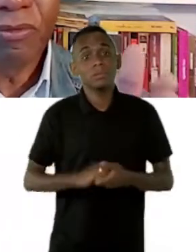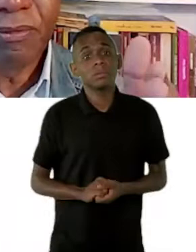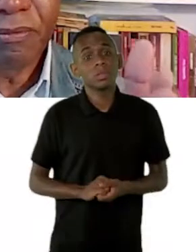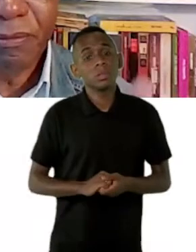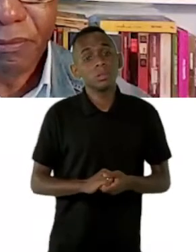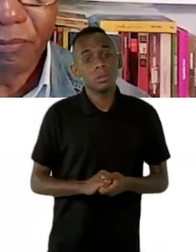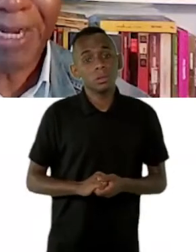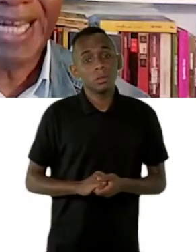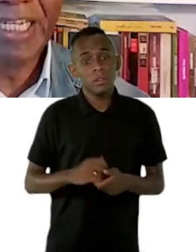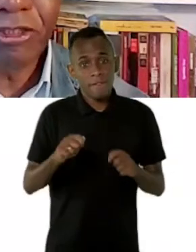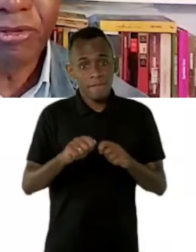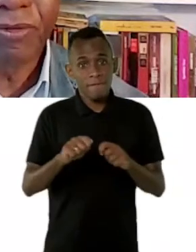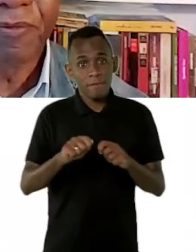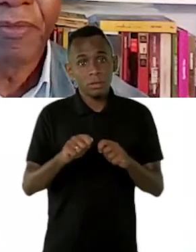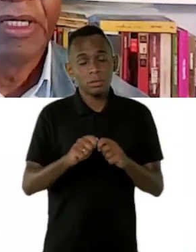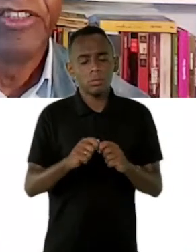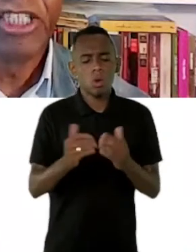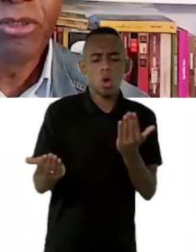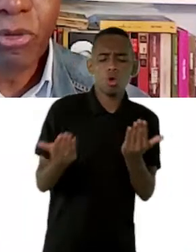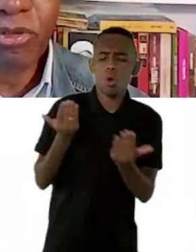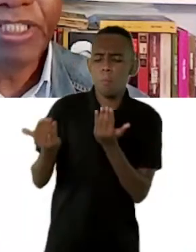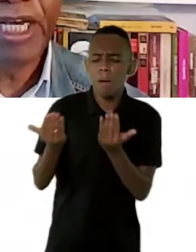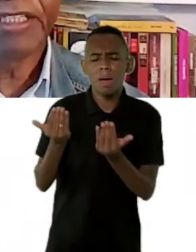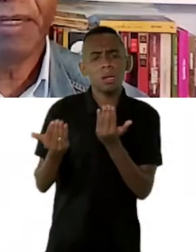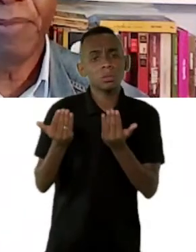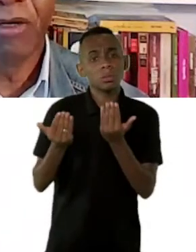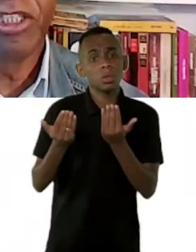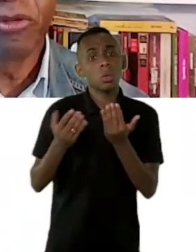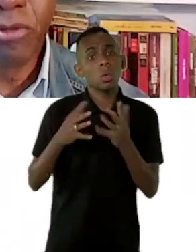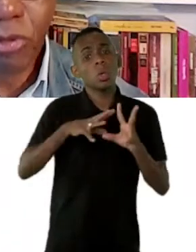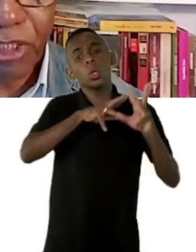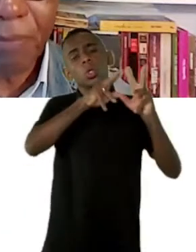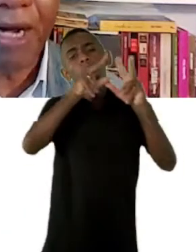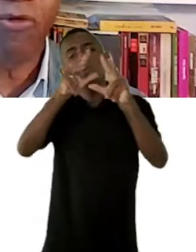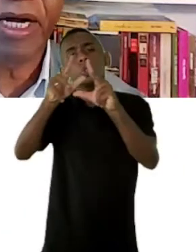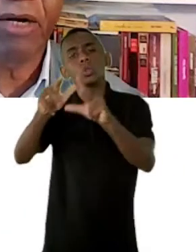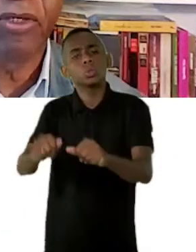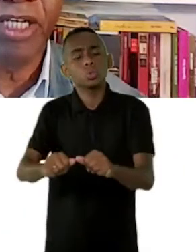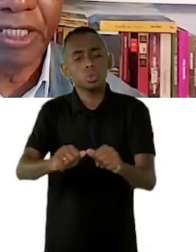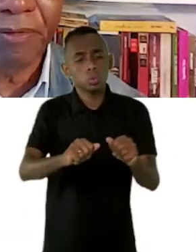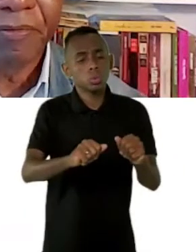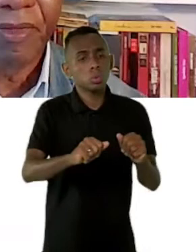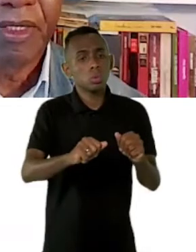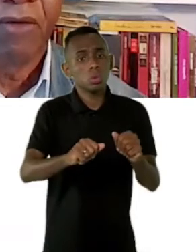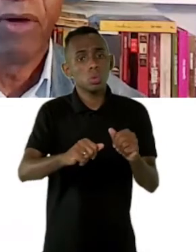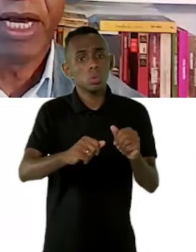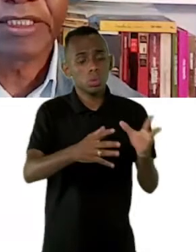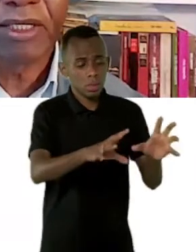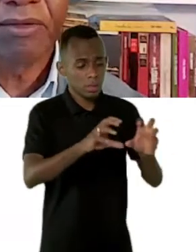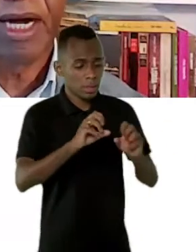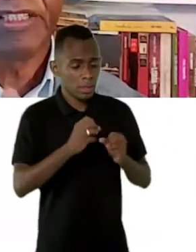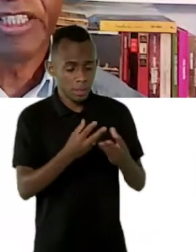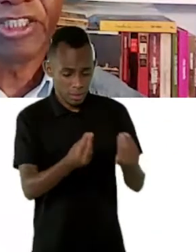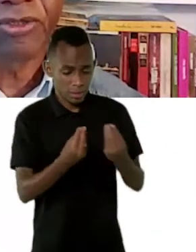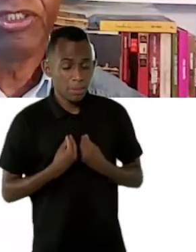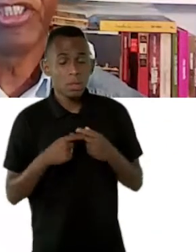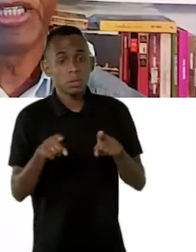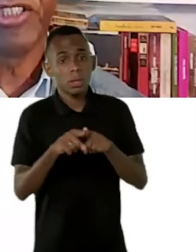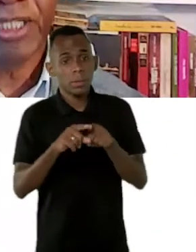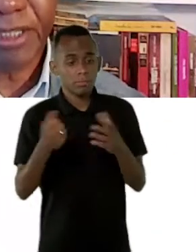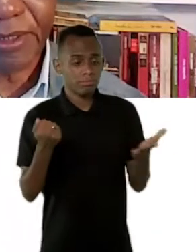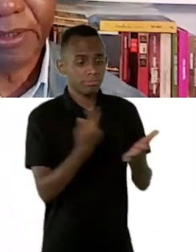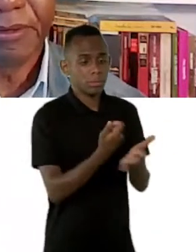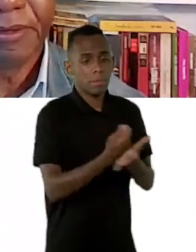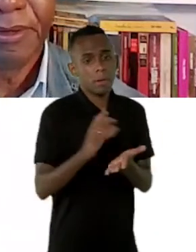faz um balanço de tudo que recebeu, de tudo que pagou a Carolina com relação às